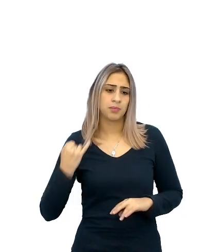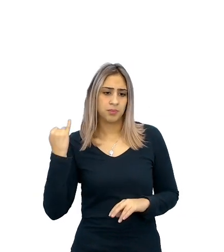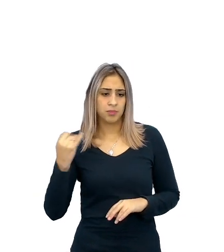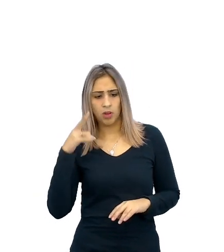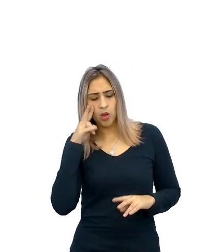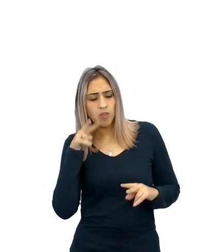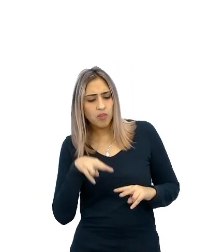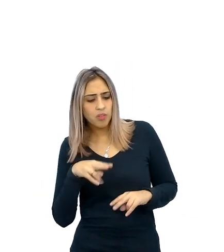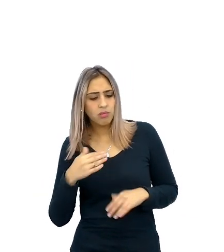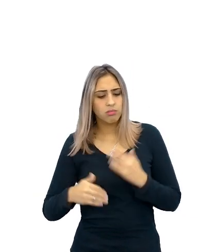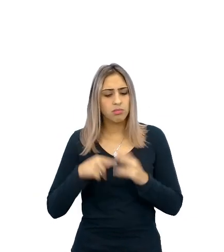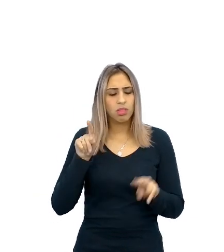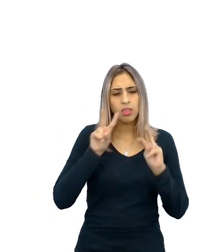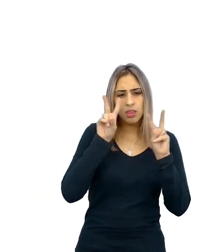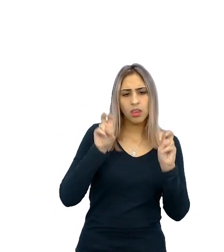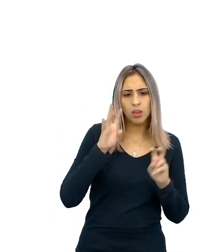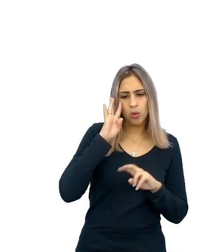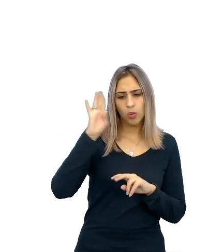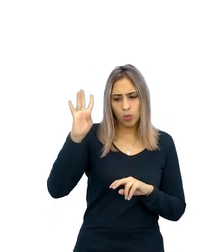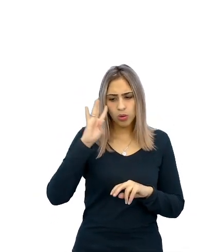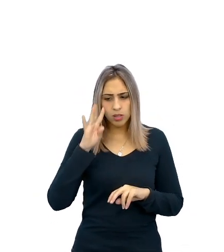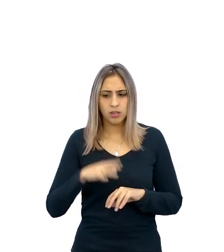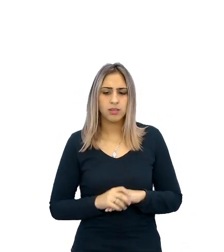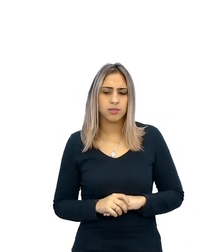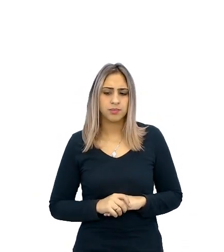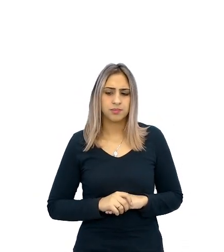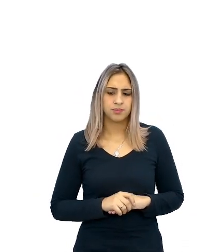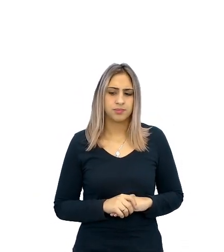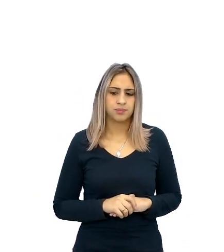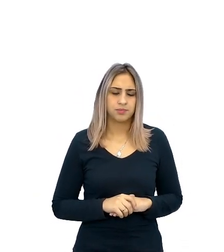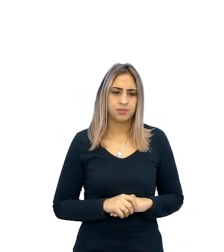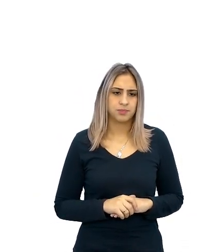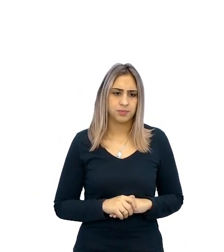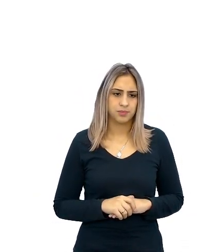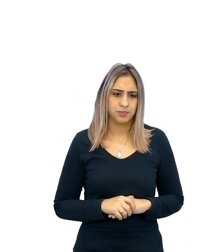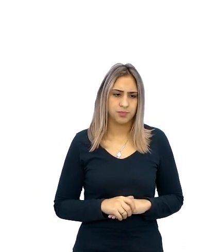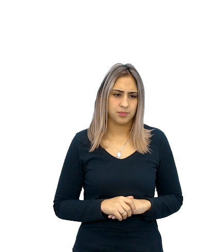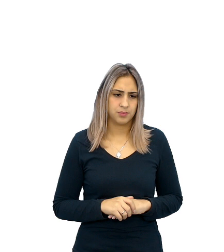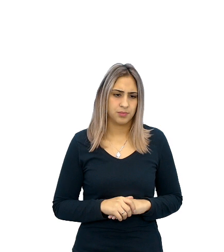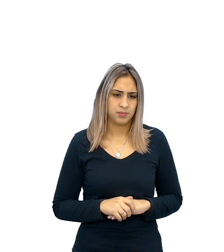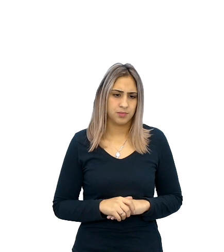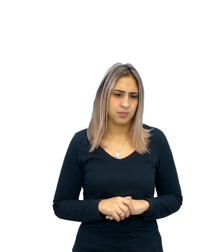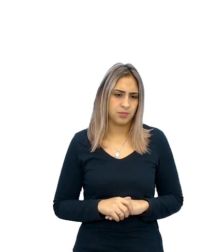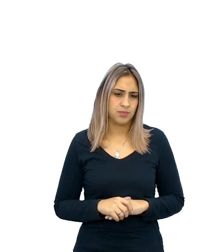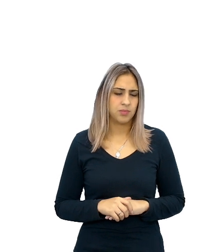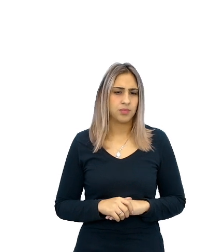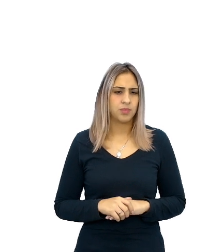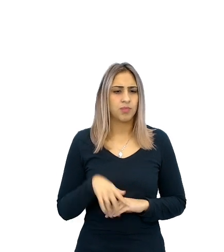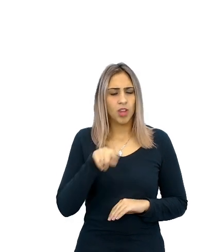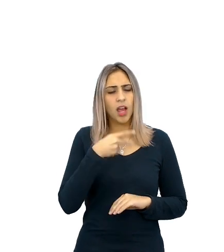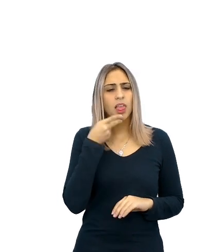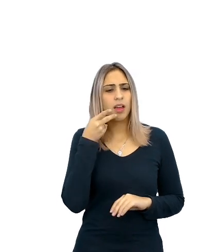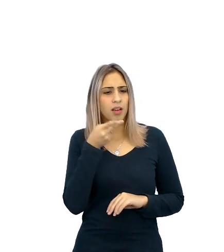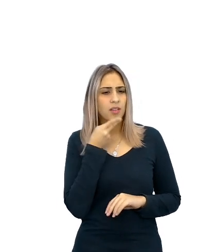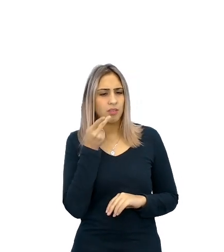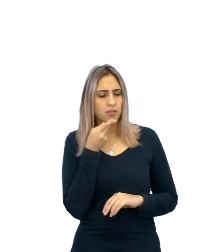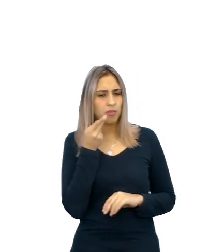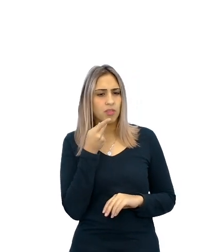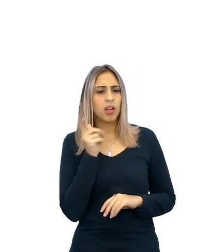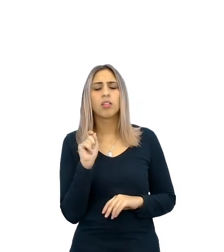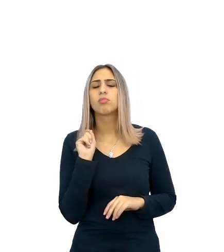importante olhar para essa teoria da Koch e Elias, quando ela diz, né,